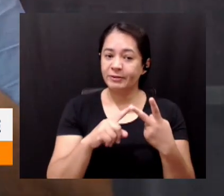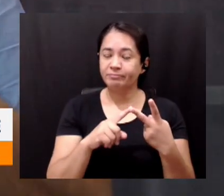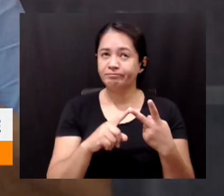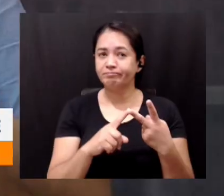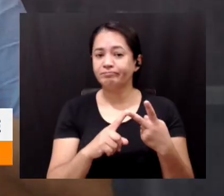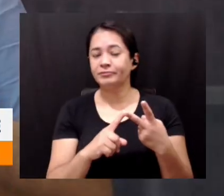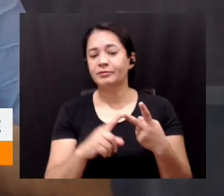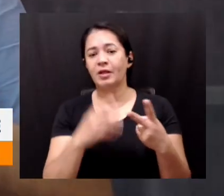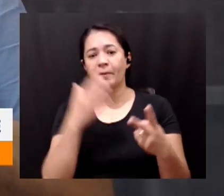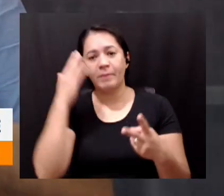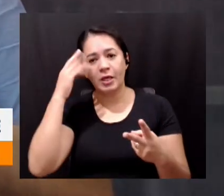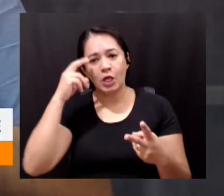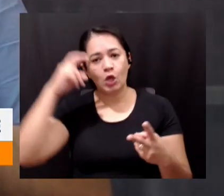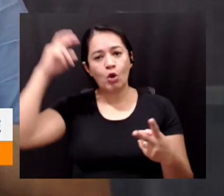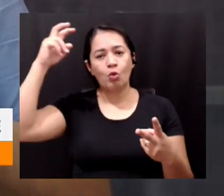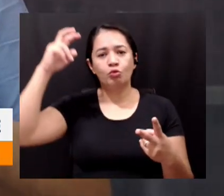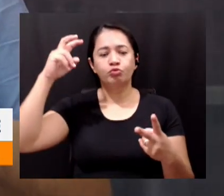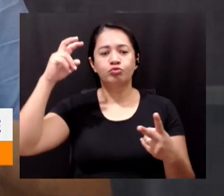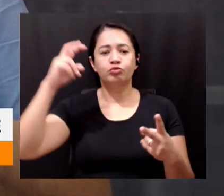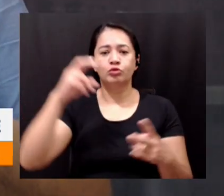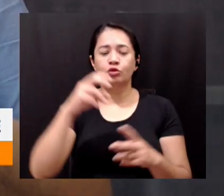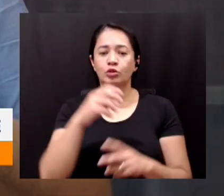e socioeconômicas.